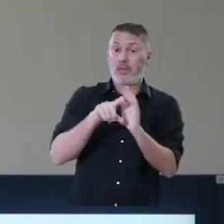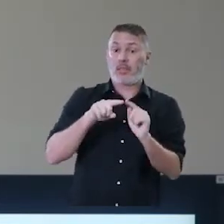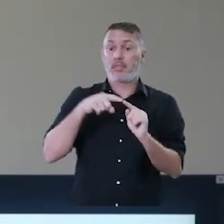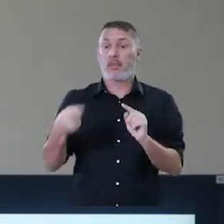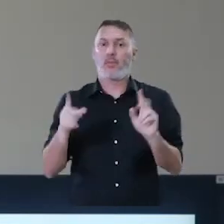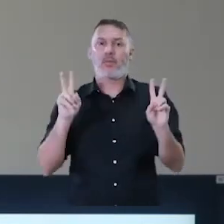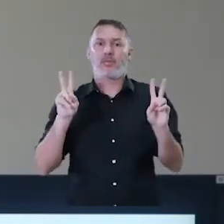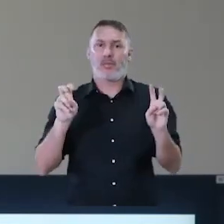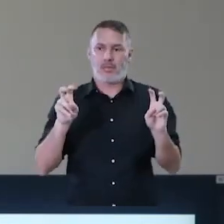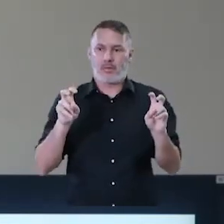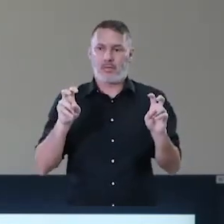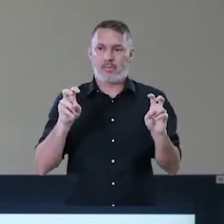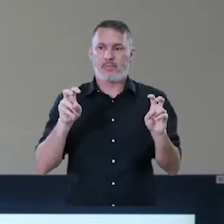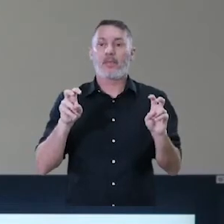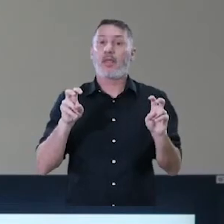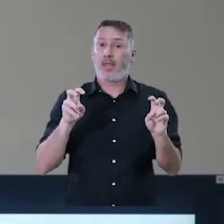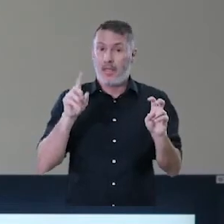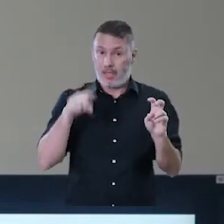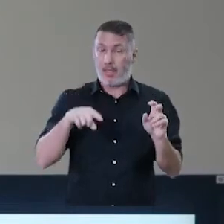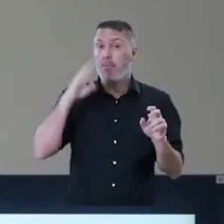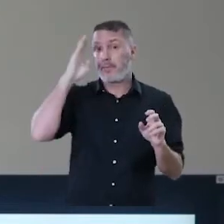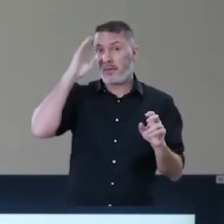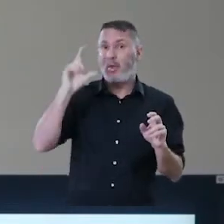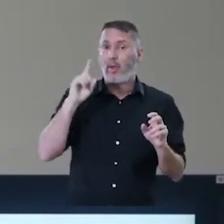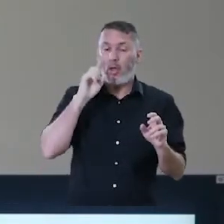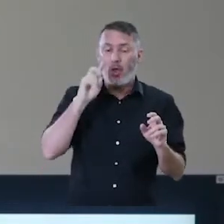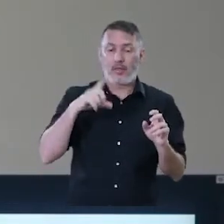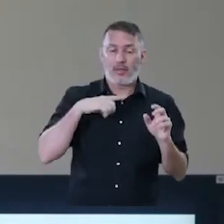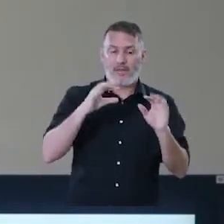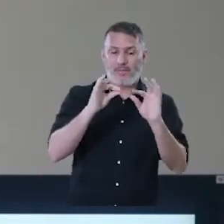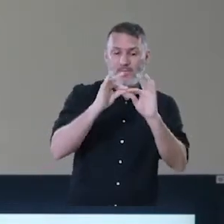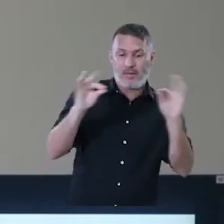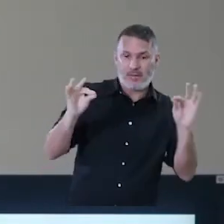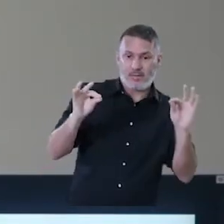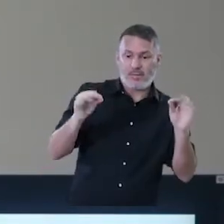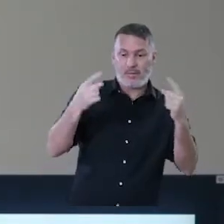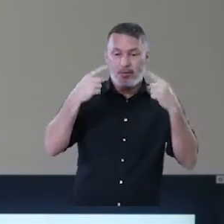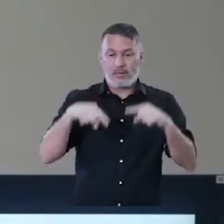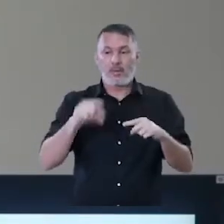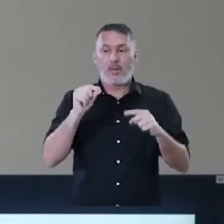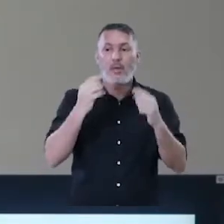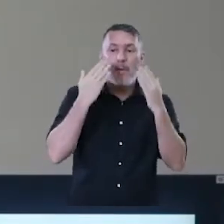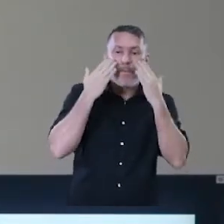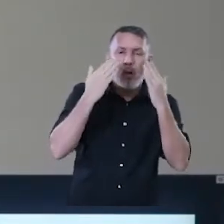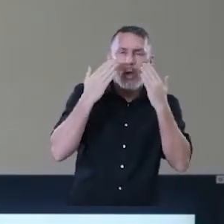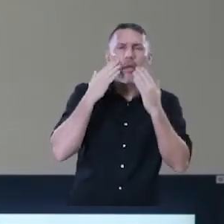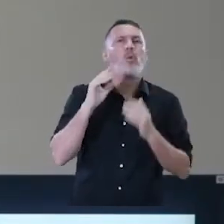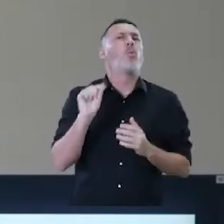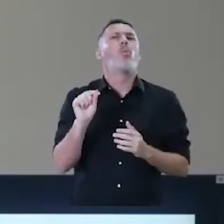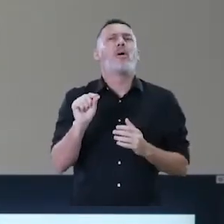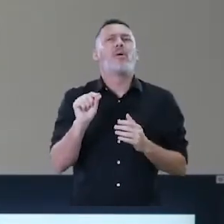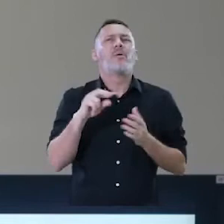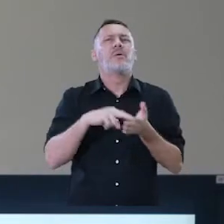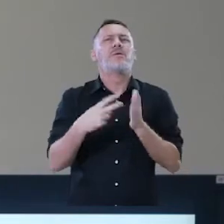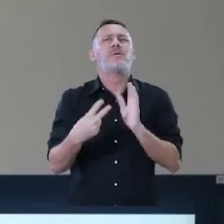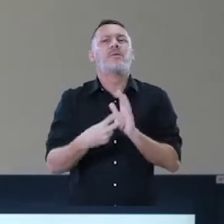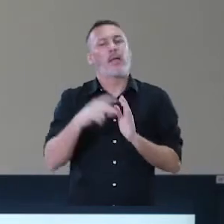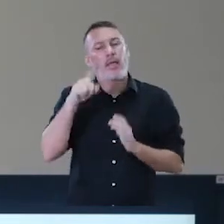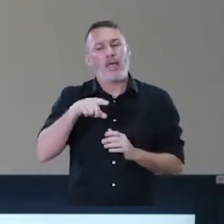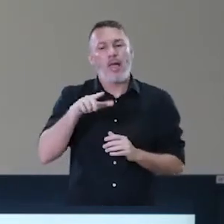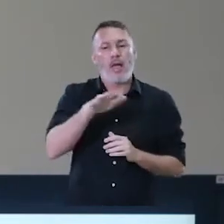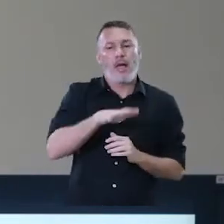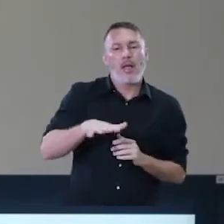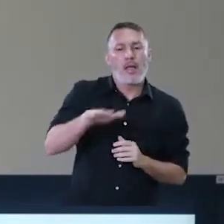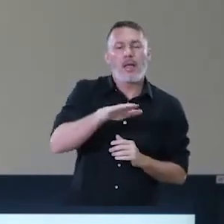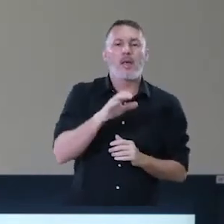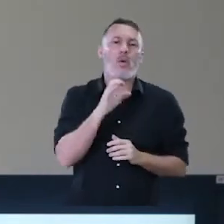antes de trabalhar o seu tema propriamente dito, e essa frase curta expositiva, ela vai ser de alguma área do conhecimento,